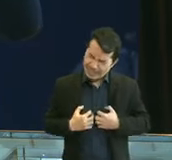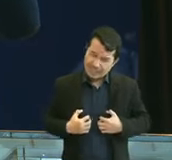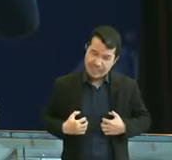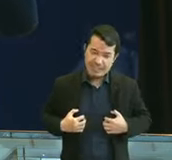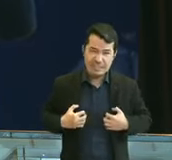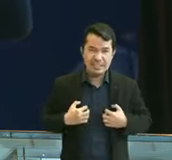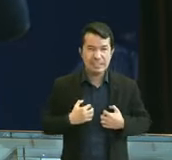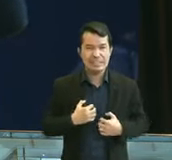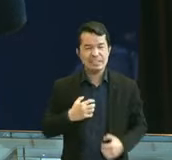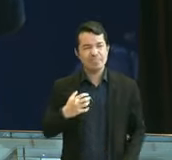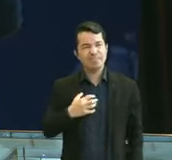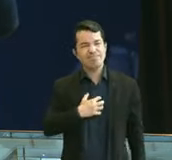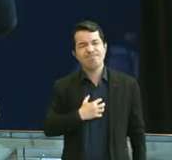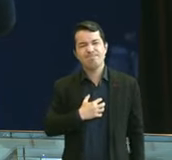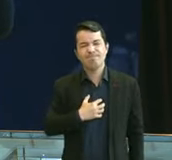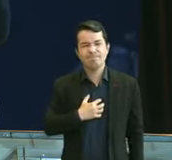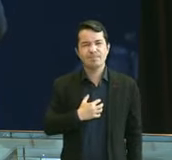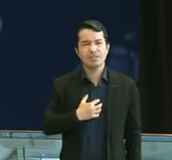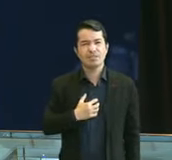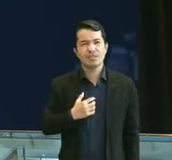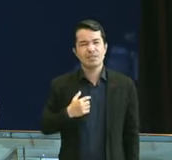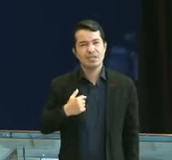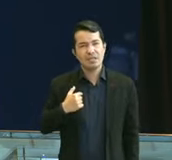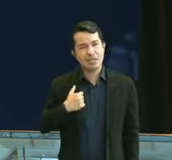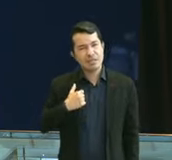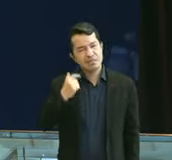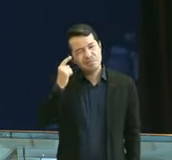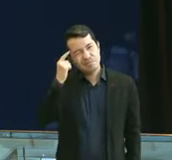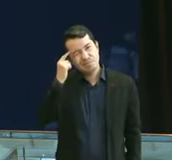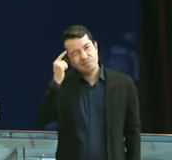E eu estava com tudo aquilo na mente, no coração.